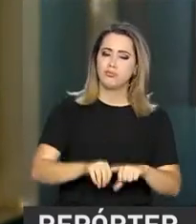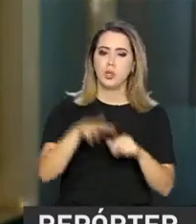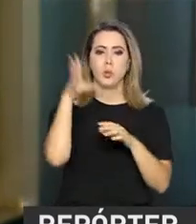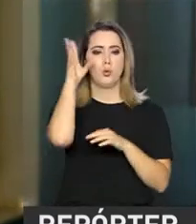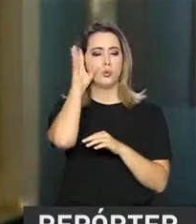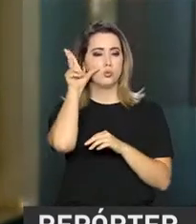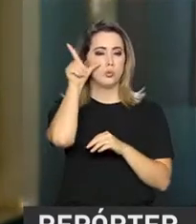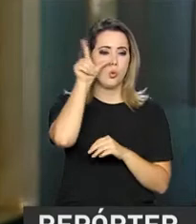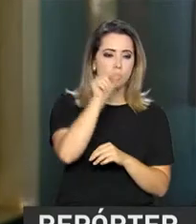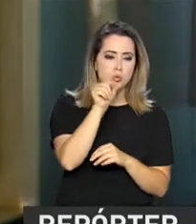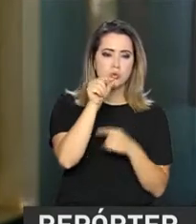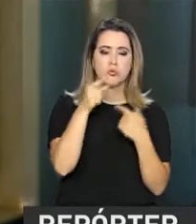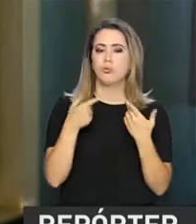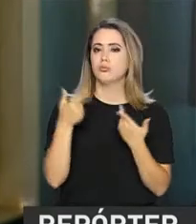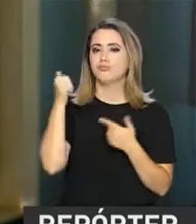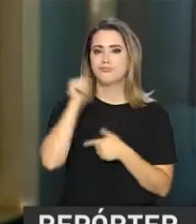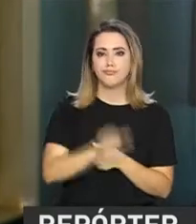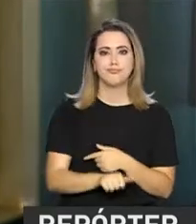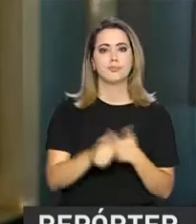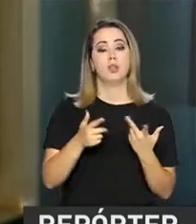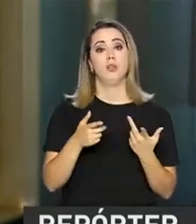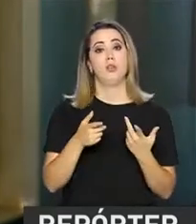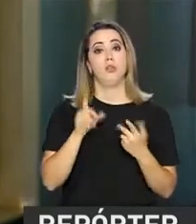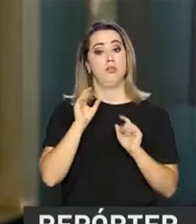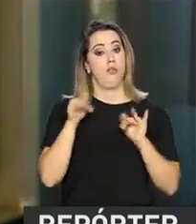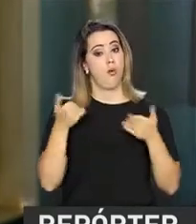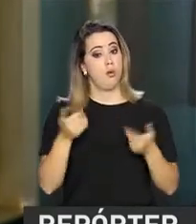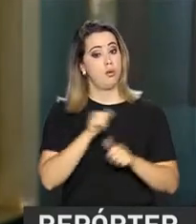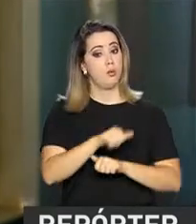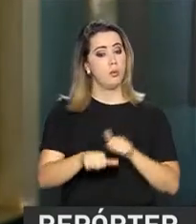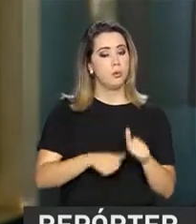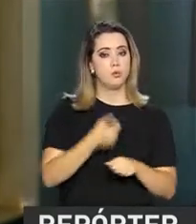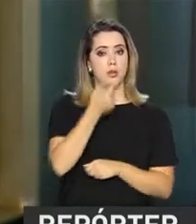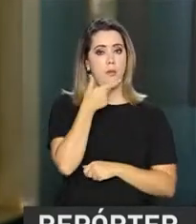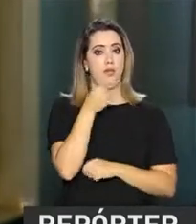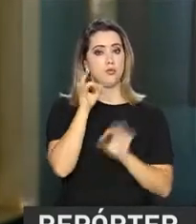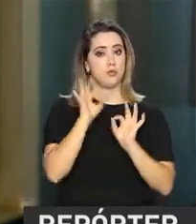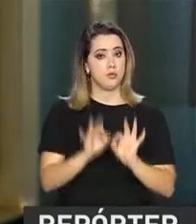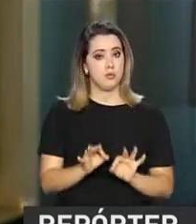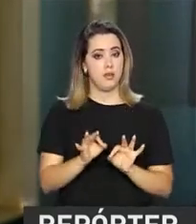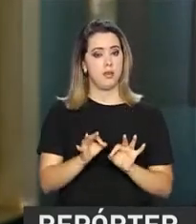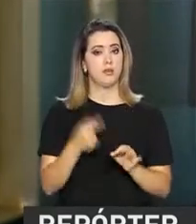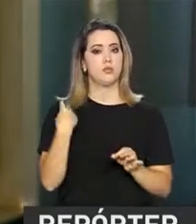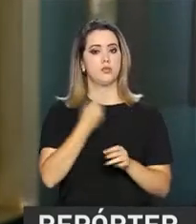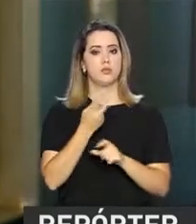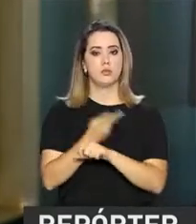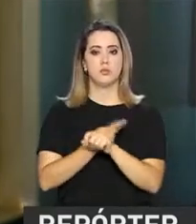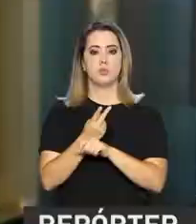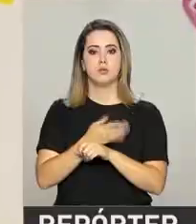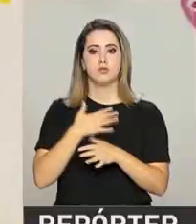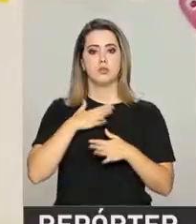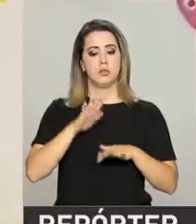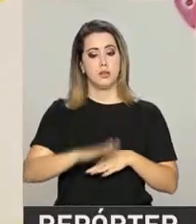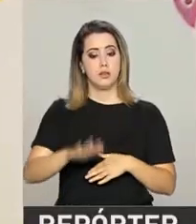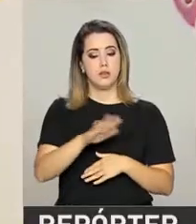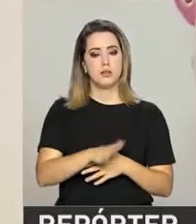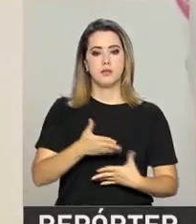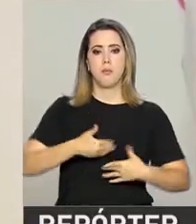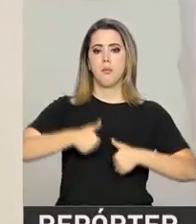sono, impossibilita que a família saia com a criança. Então, com a medicação, com o tratamento adequado da epilepsia, a gente procura que a criança fique bem.